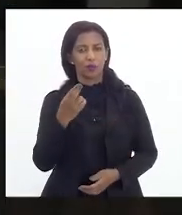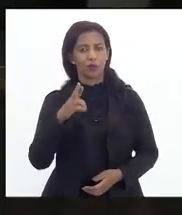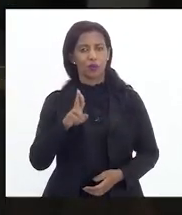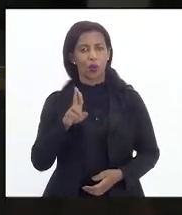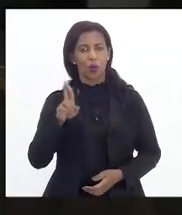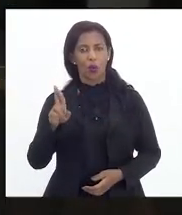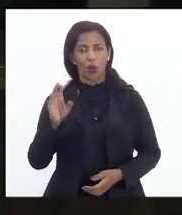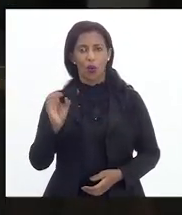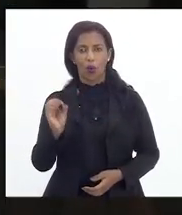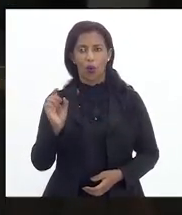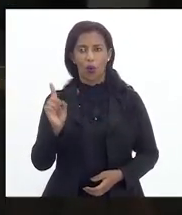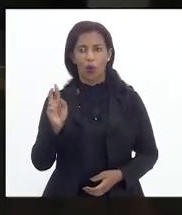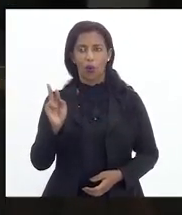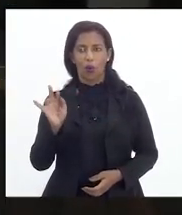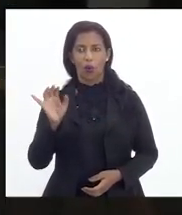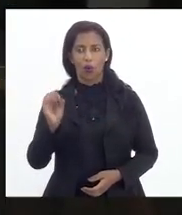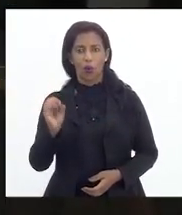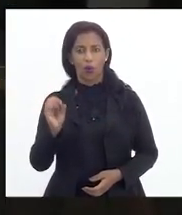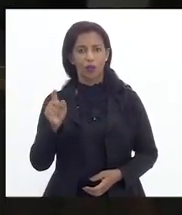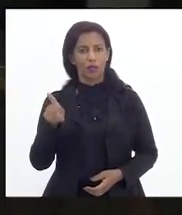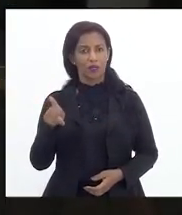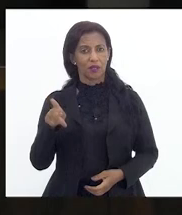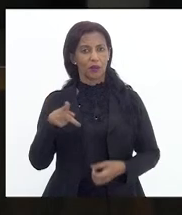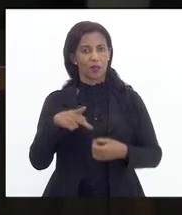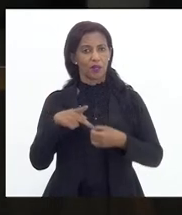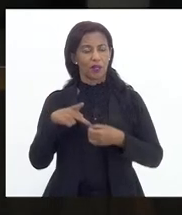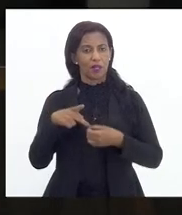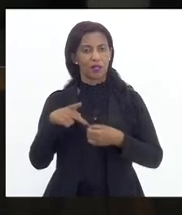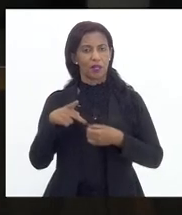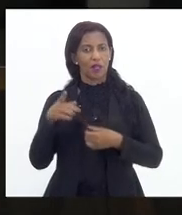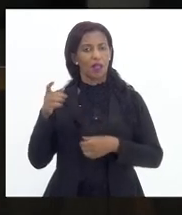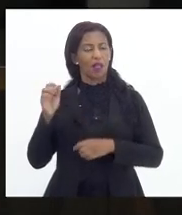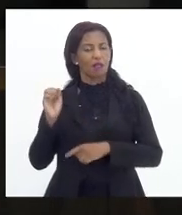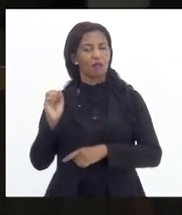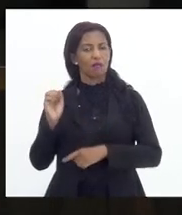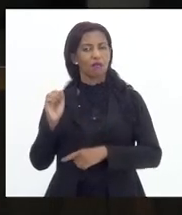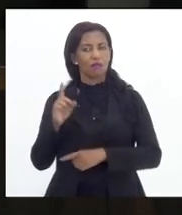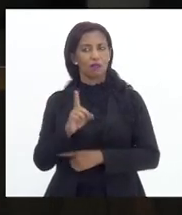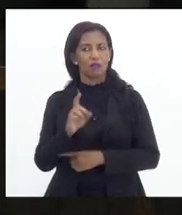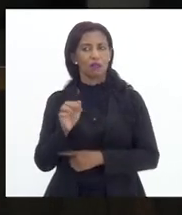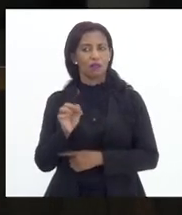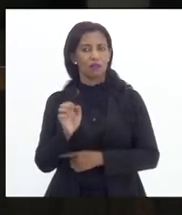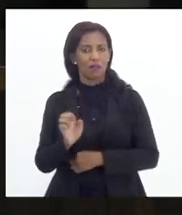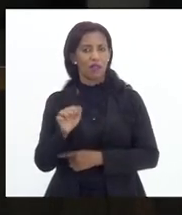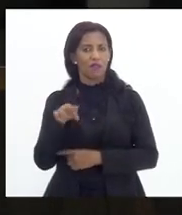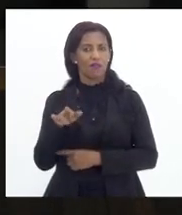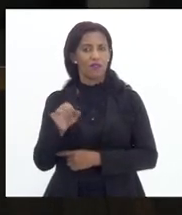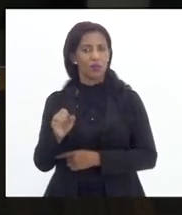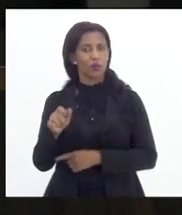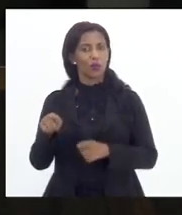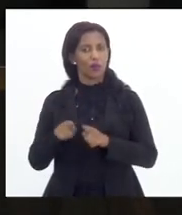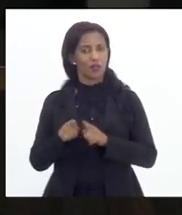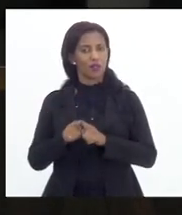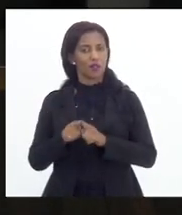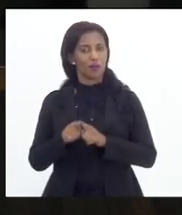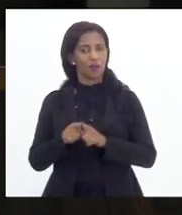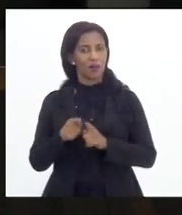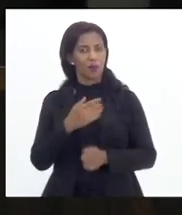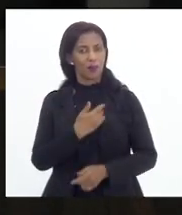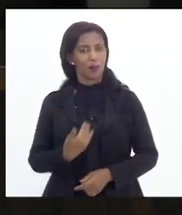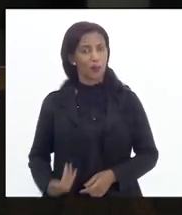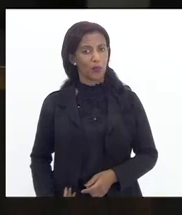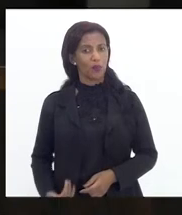Rodrigo Pacheco defensor público-geral do Estado do Rio de Janeiro querido xará e a